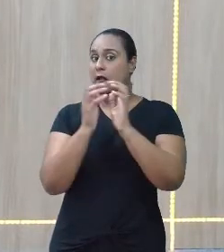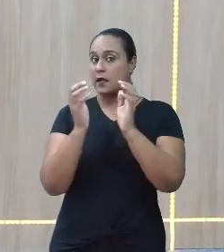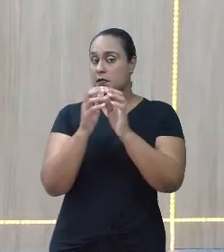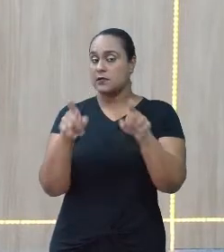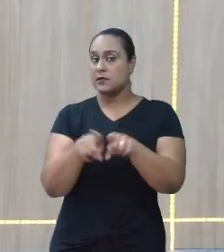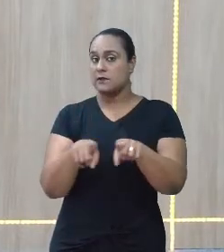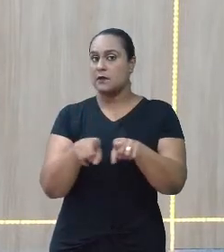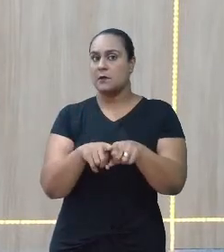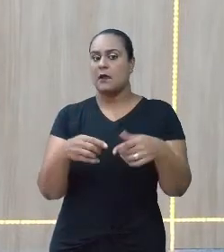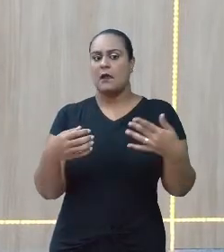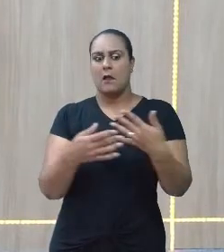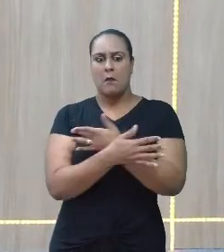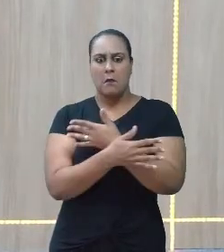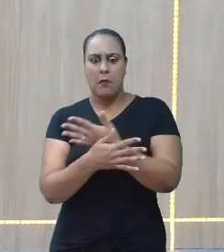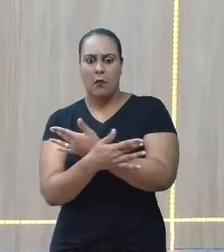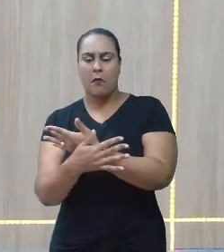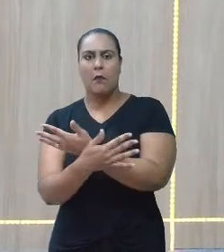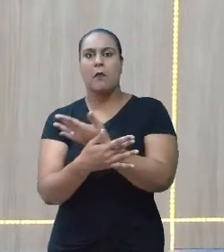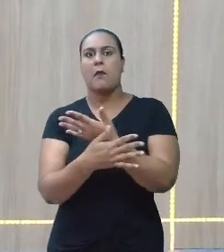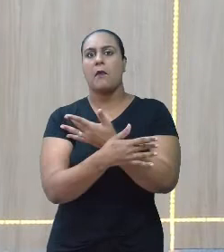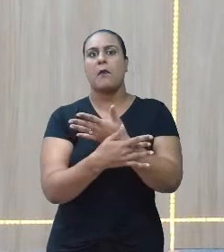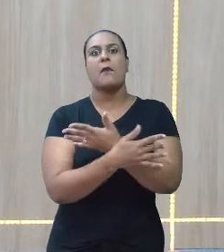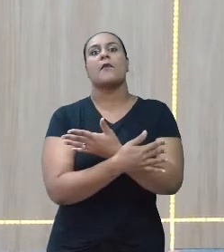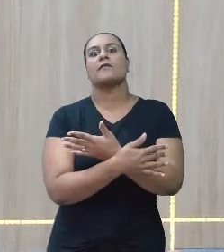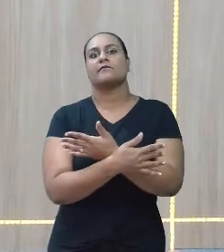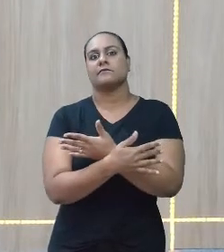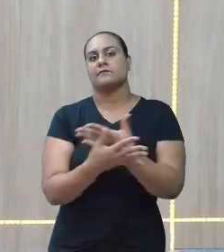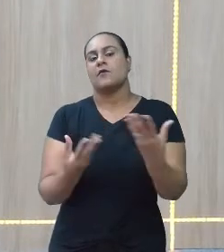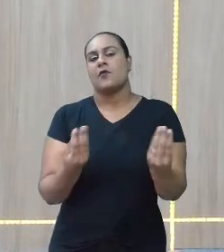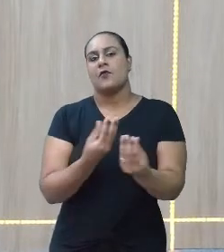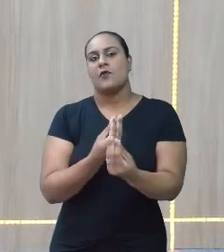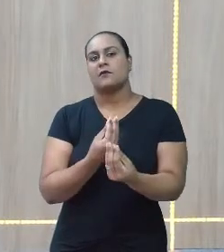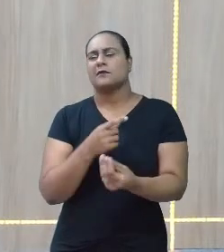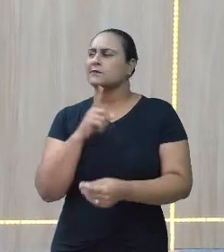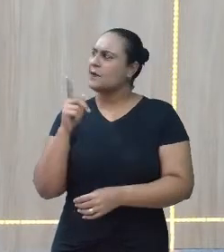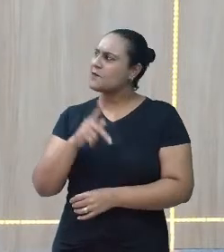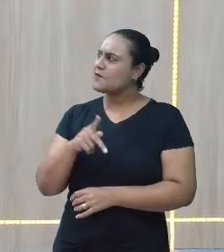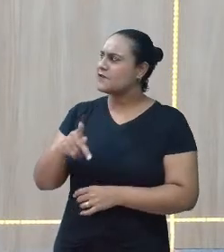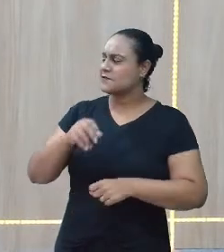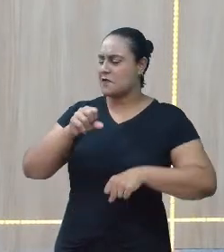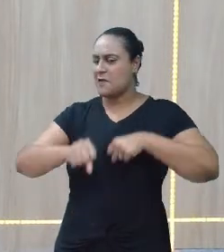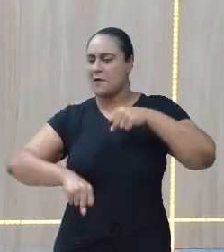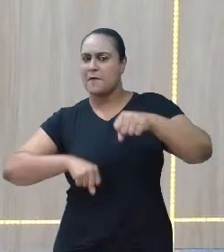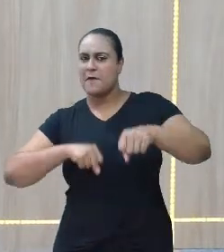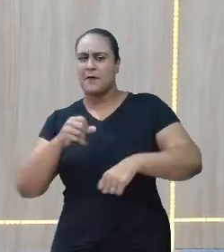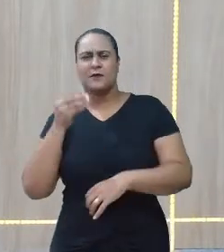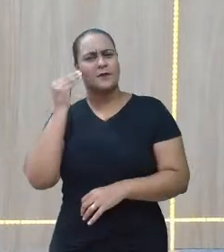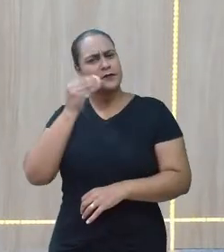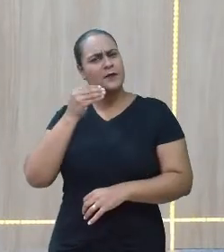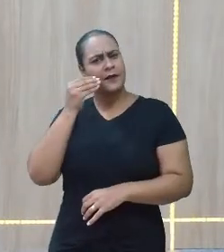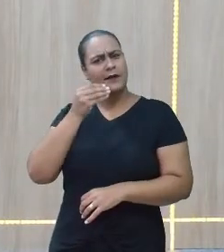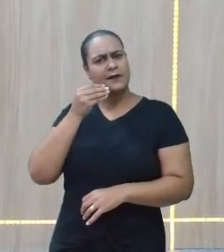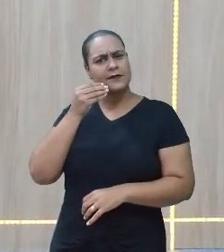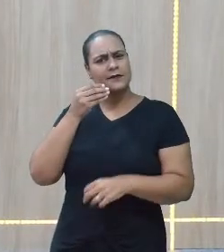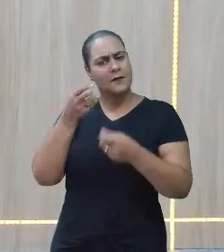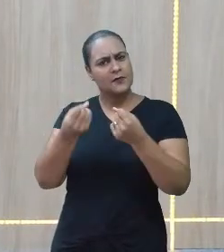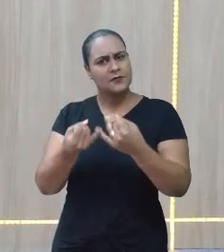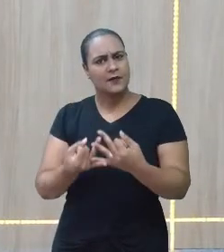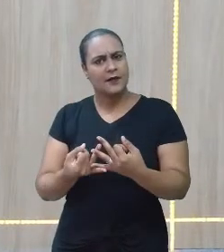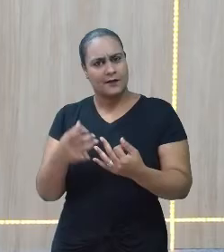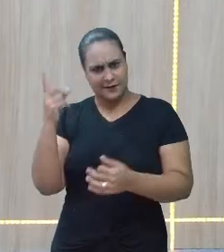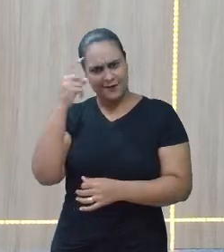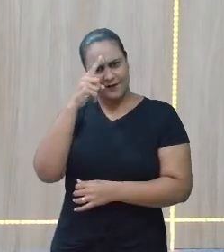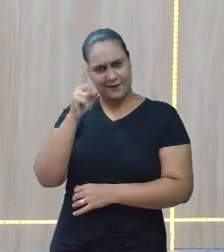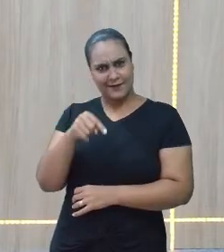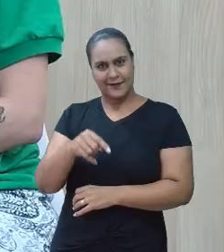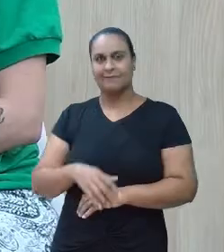bem urbanizada. A professora Vanessa anda lá com sua bike, tem essas experiências para nos contar, né, professora Vanessa? É difícil, né,